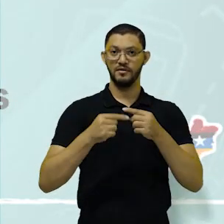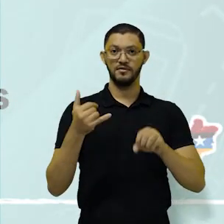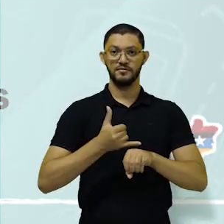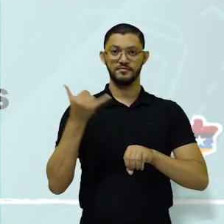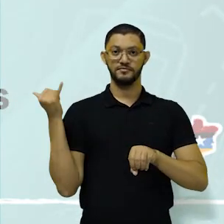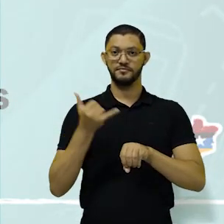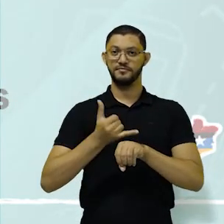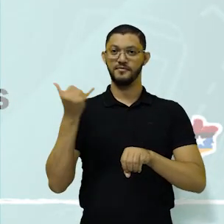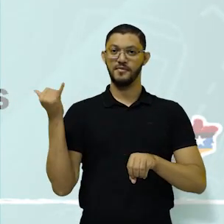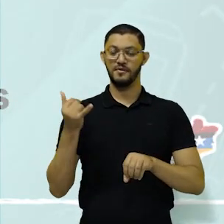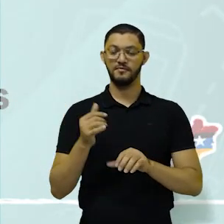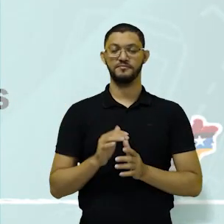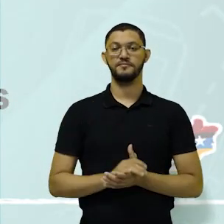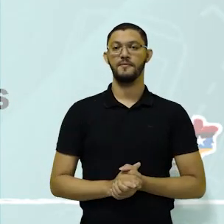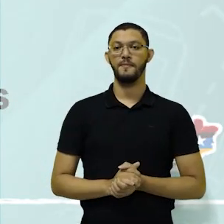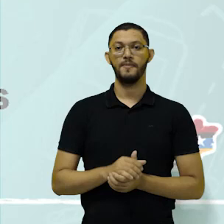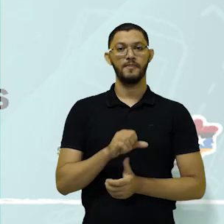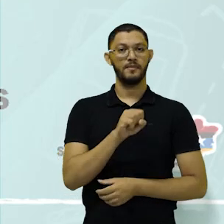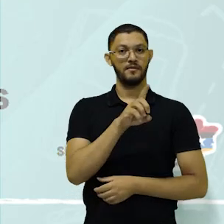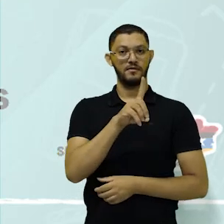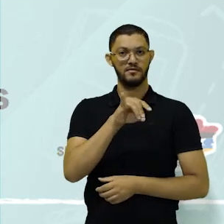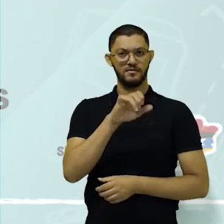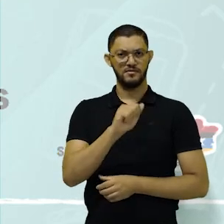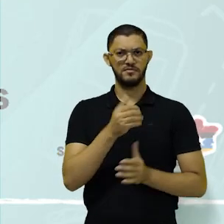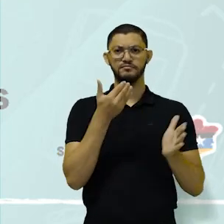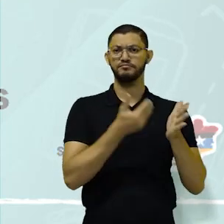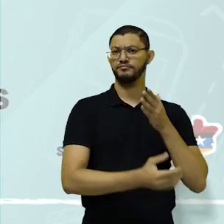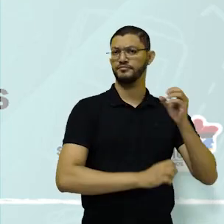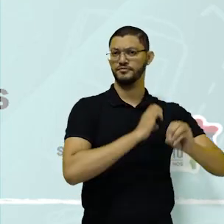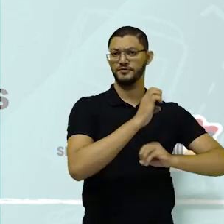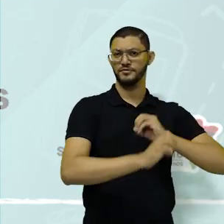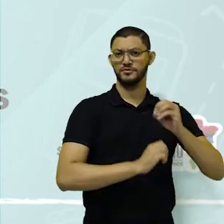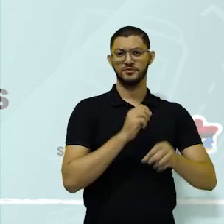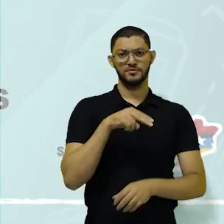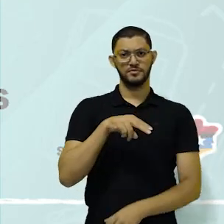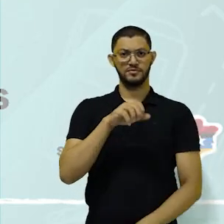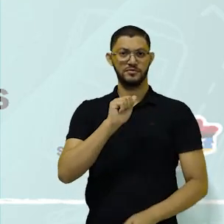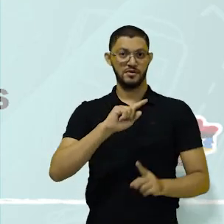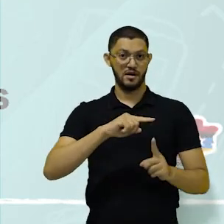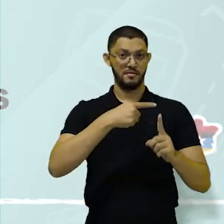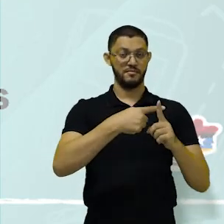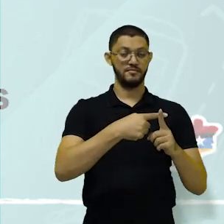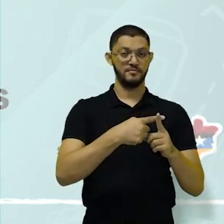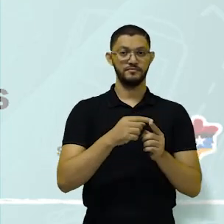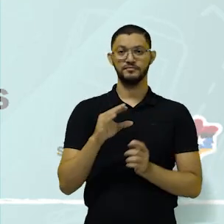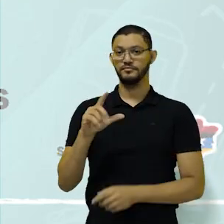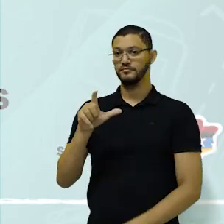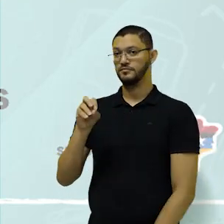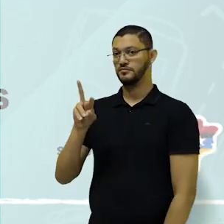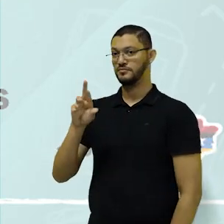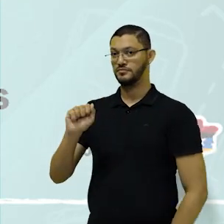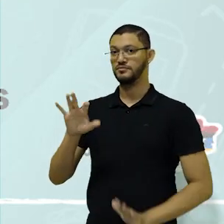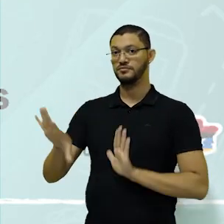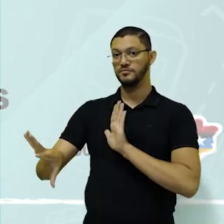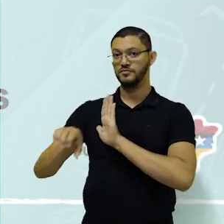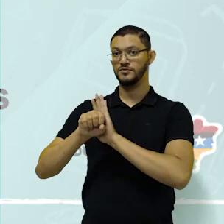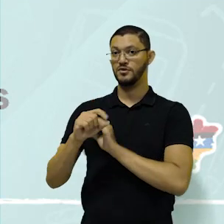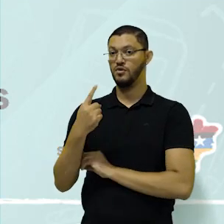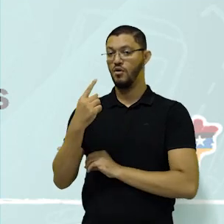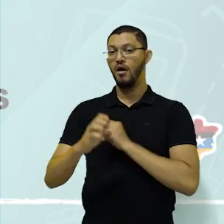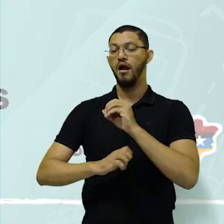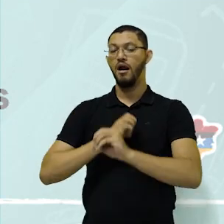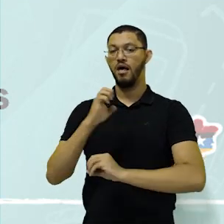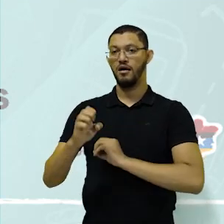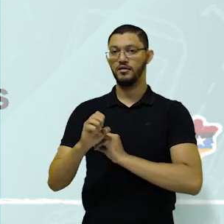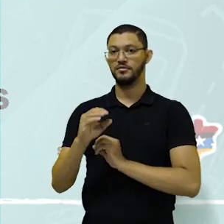ligação iônica. Ó, o sódio perde o elétron, Na+, o cloro ganha o